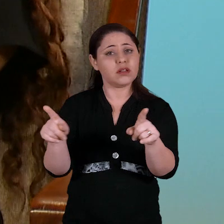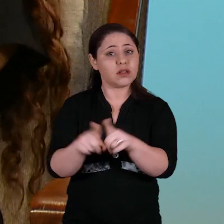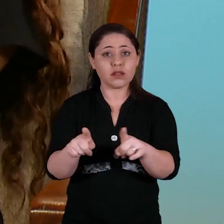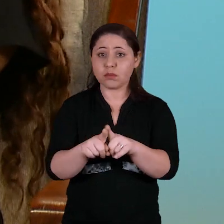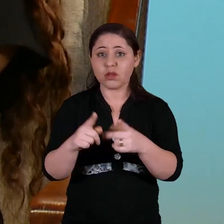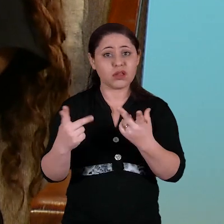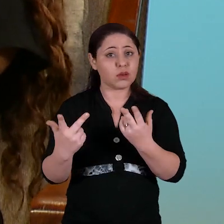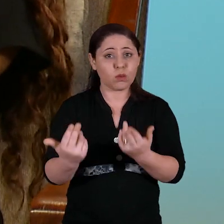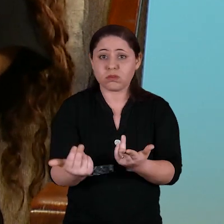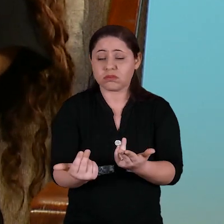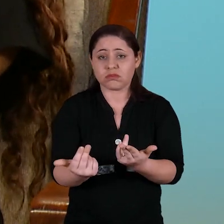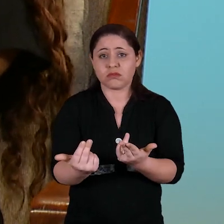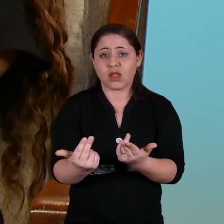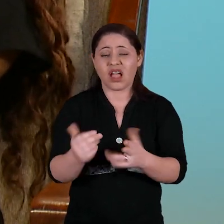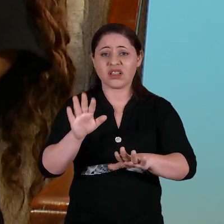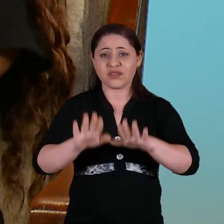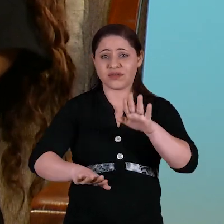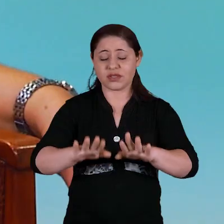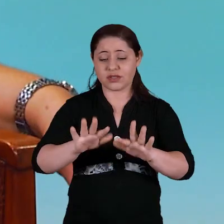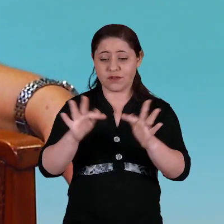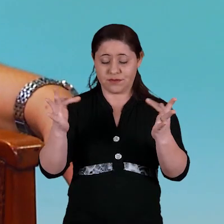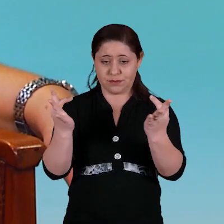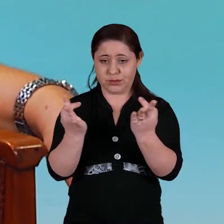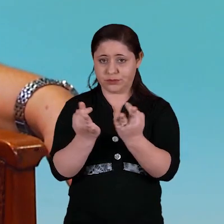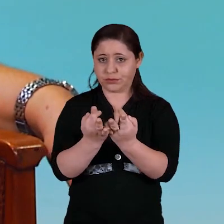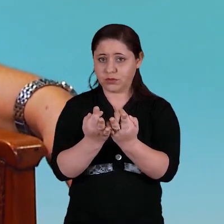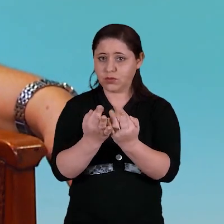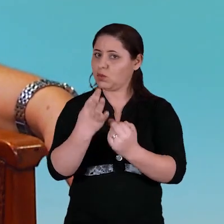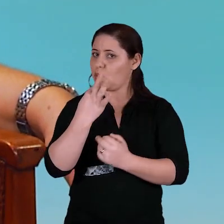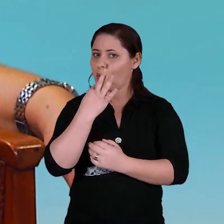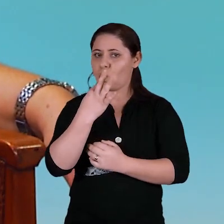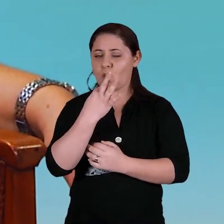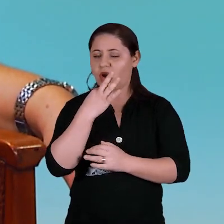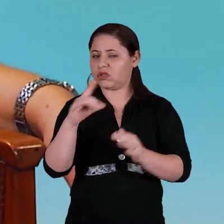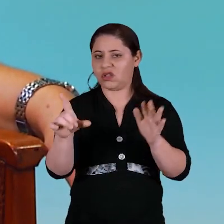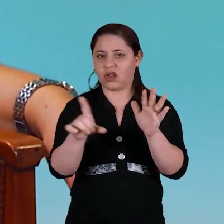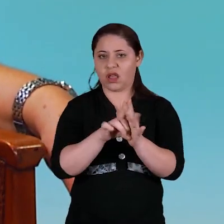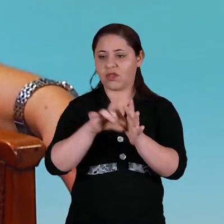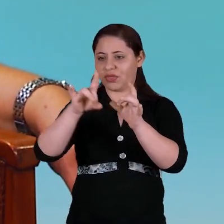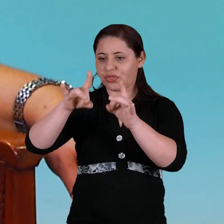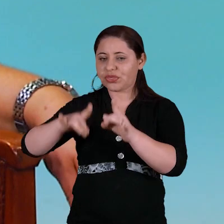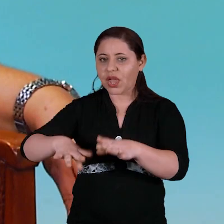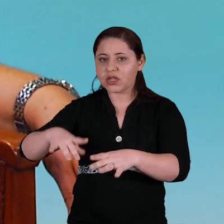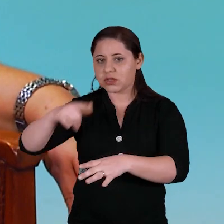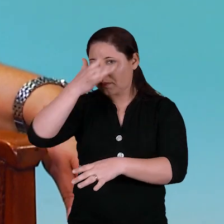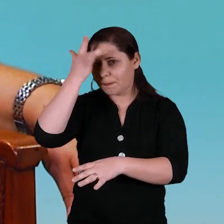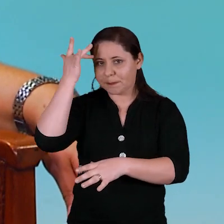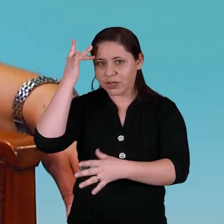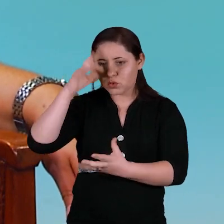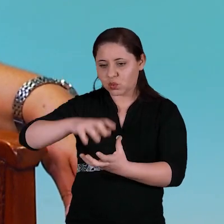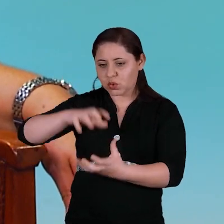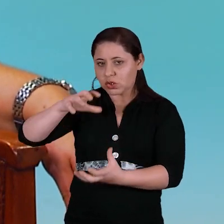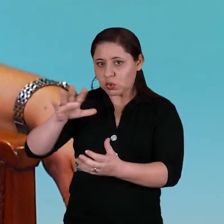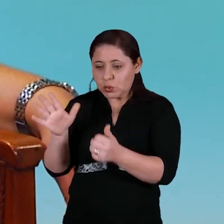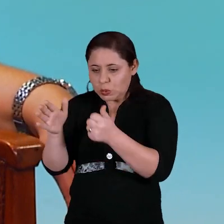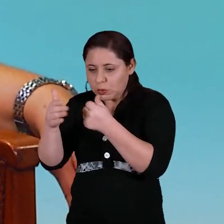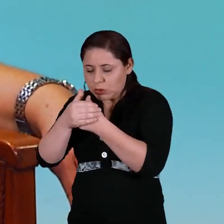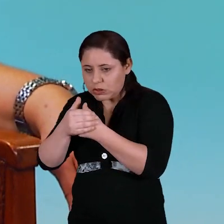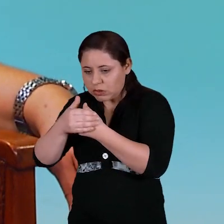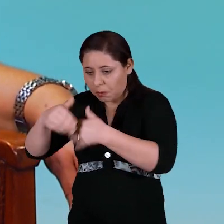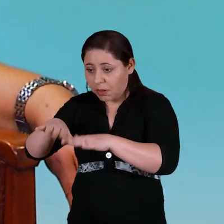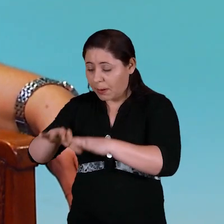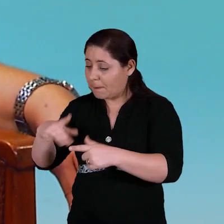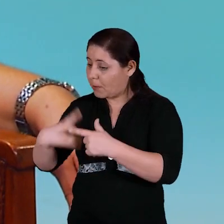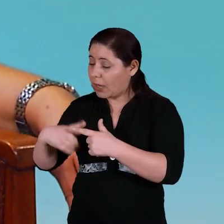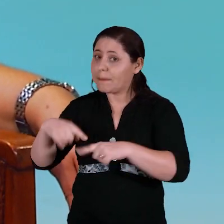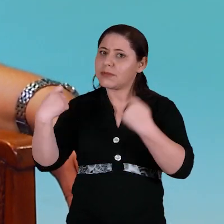Sim. né? A família, às vezes, por desconhecimento, ela deixa lá o idoso escondidinho lá na casa. Sabe? Por quê? Porque ela